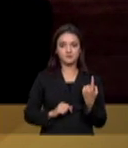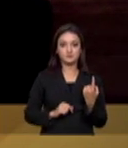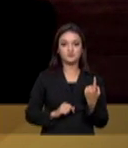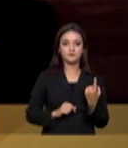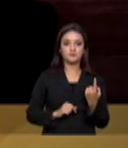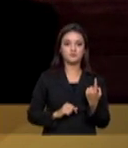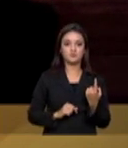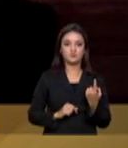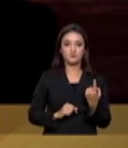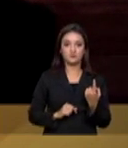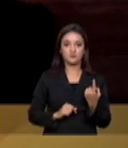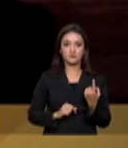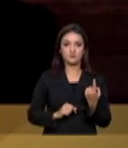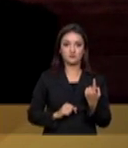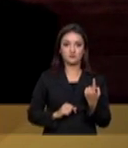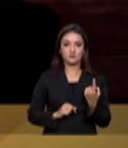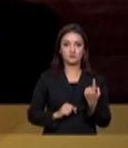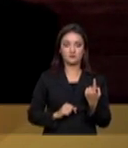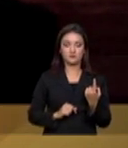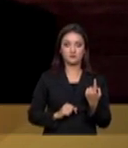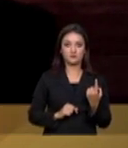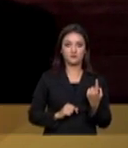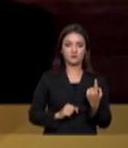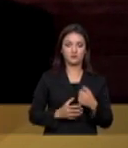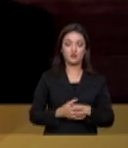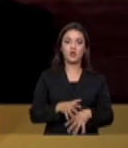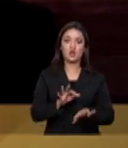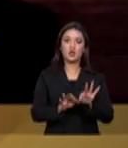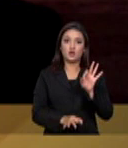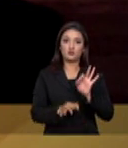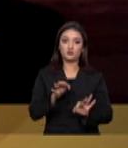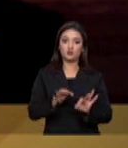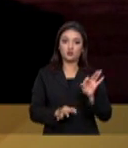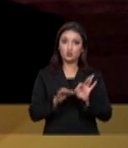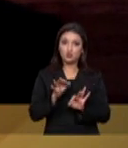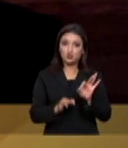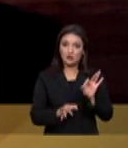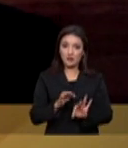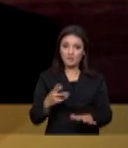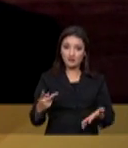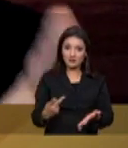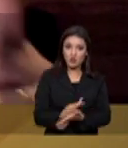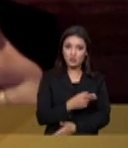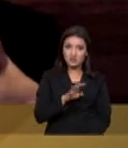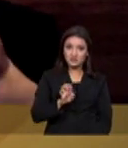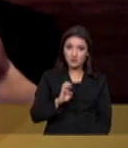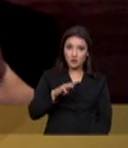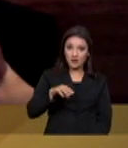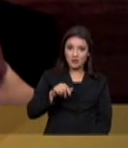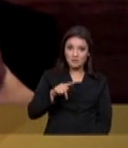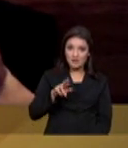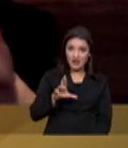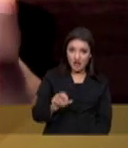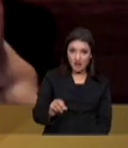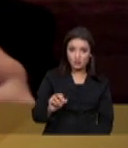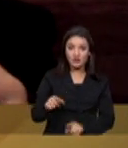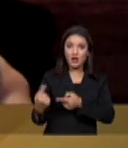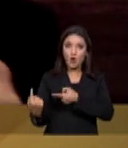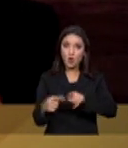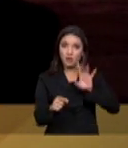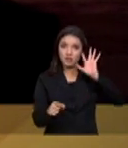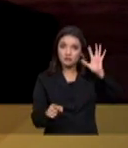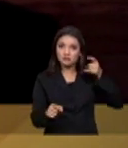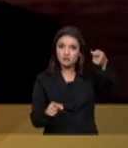e no julgamento dos embargos declaratórios opostos usar aquele acordo